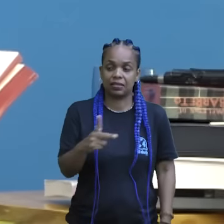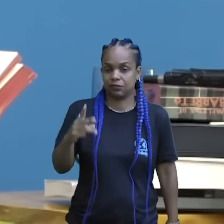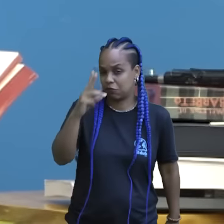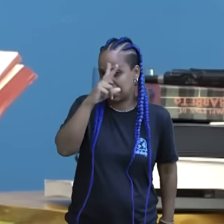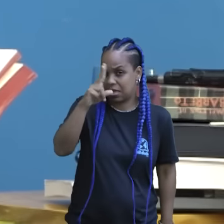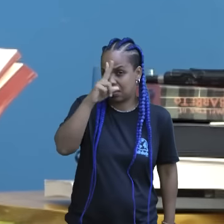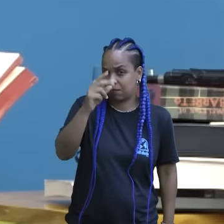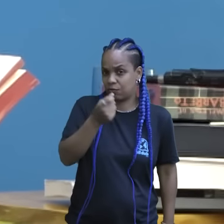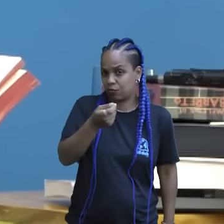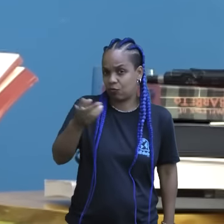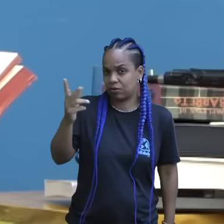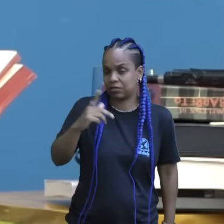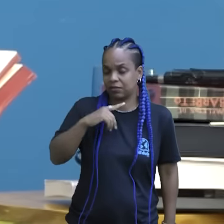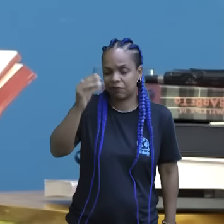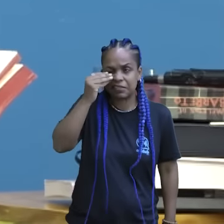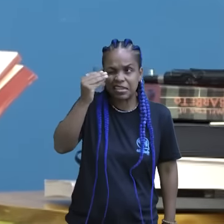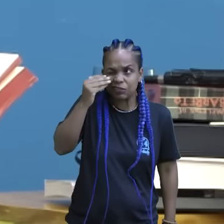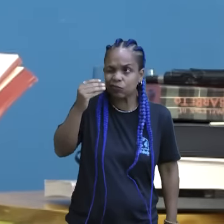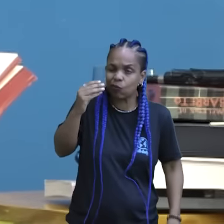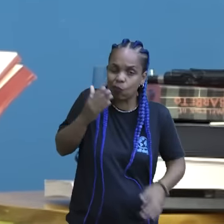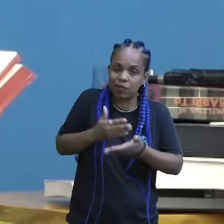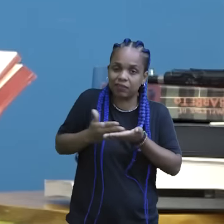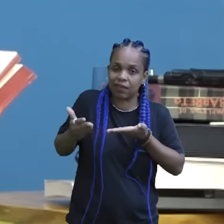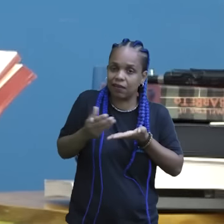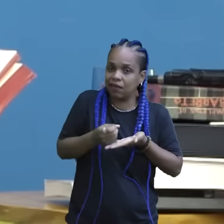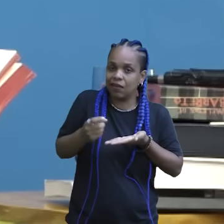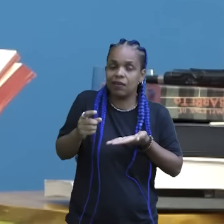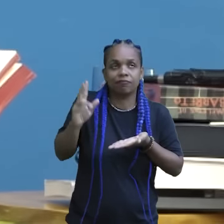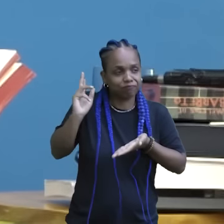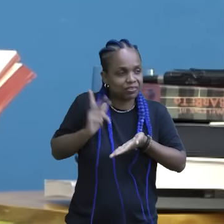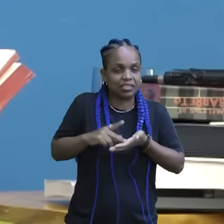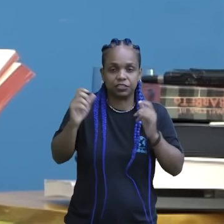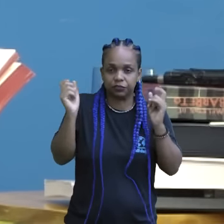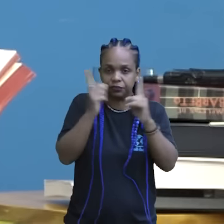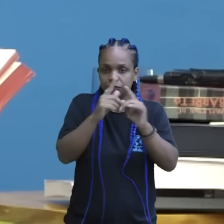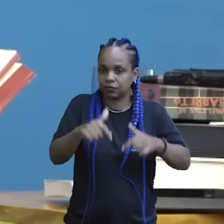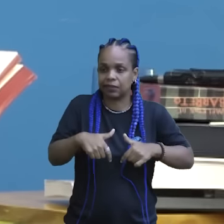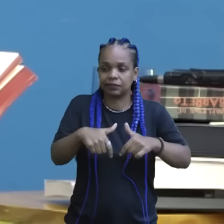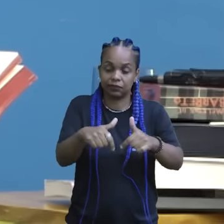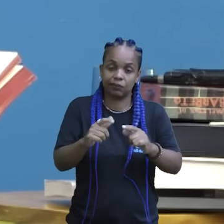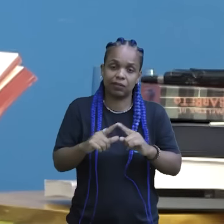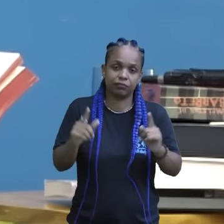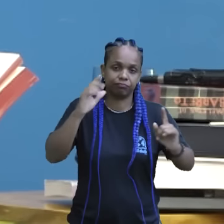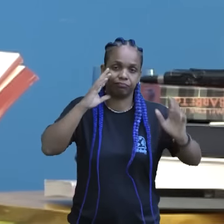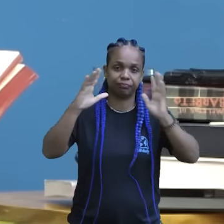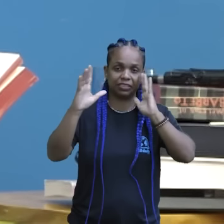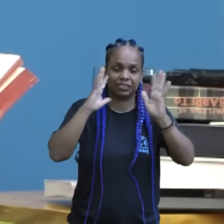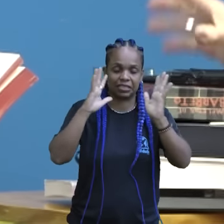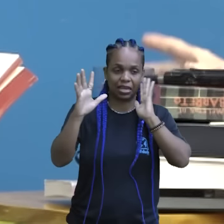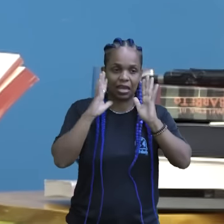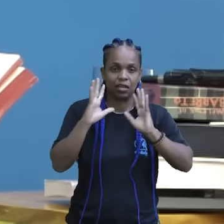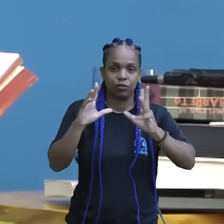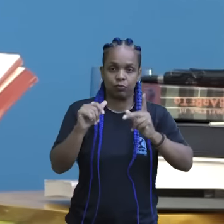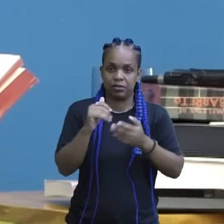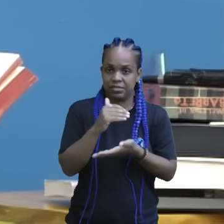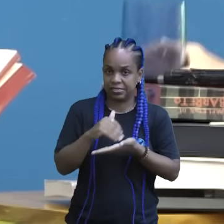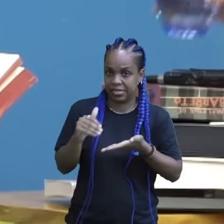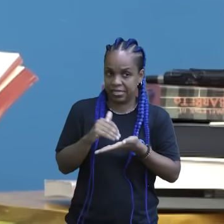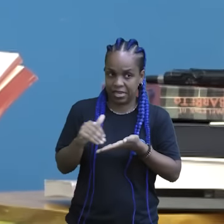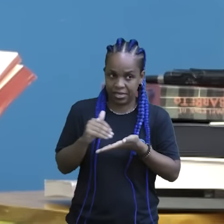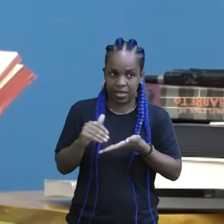se imaginarem que a minha secretaria é de pequeno pessoal e pouco nela se passa de notável, bem avaliarão em